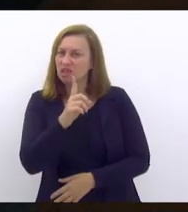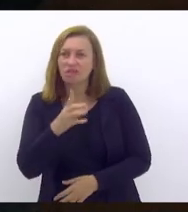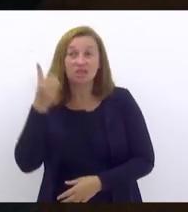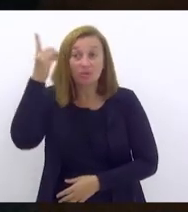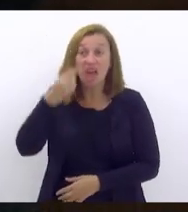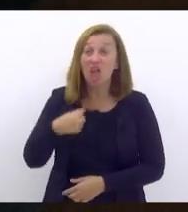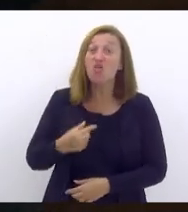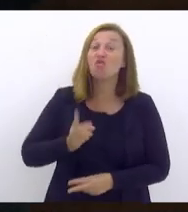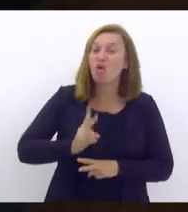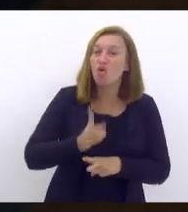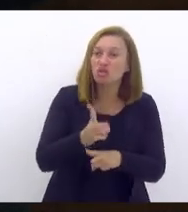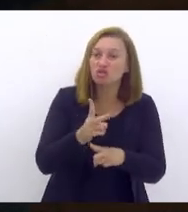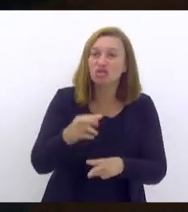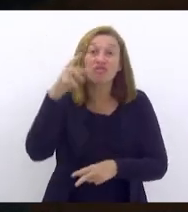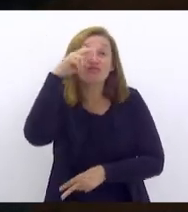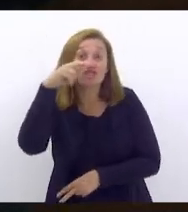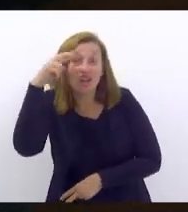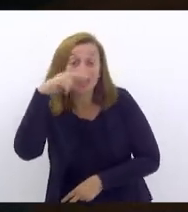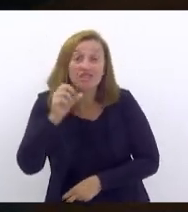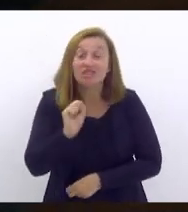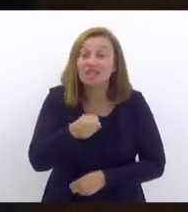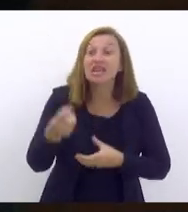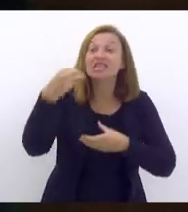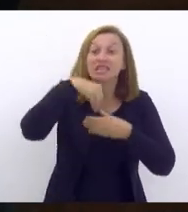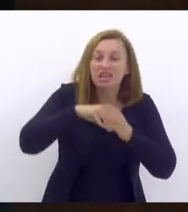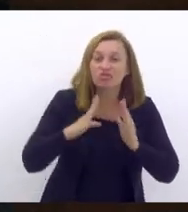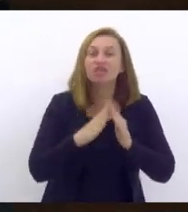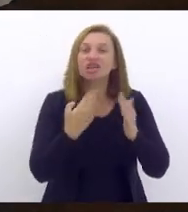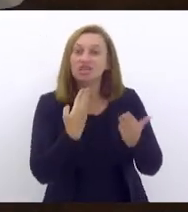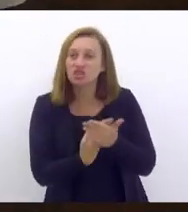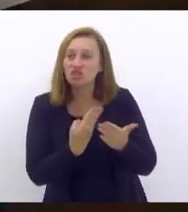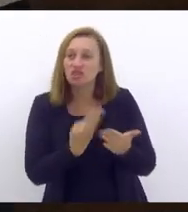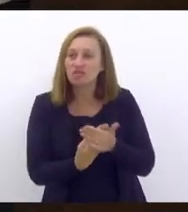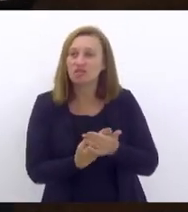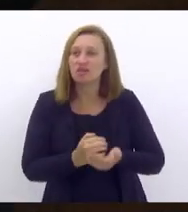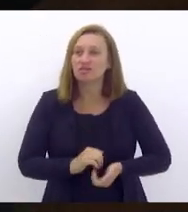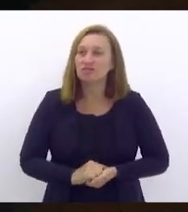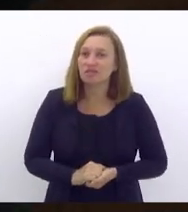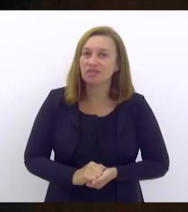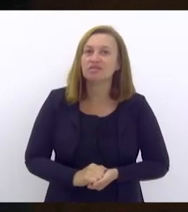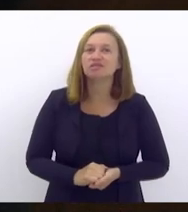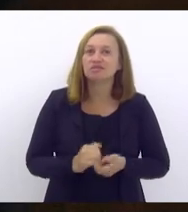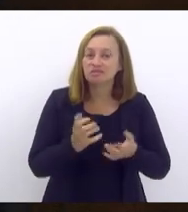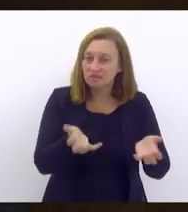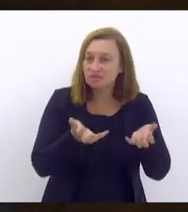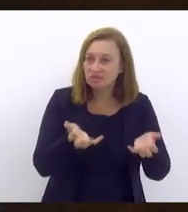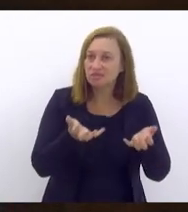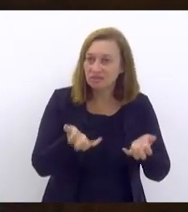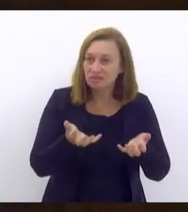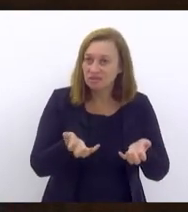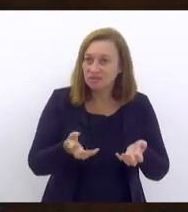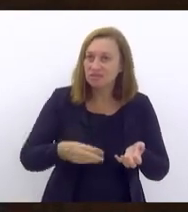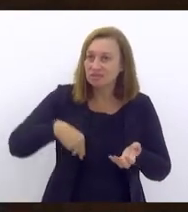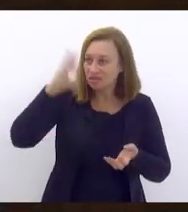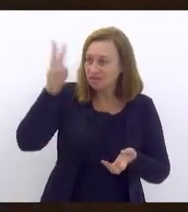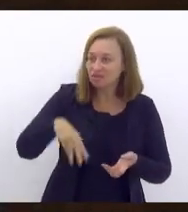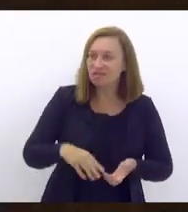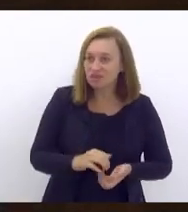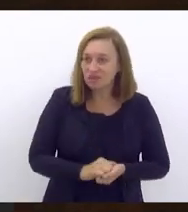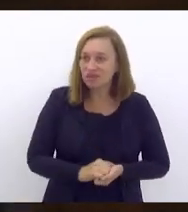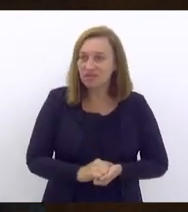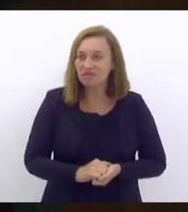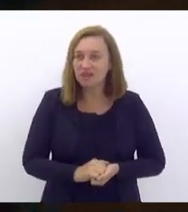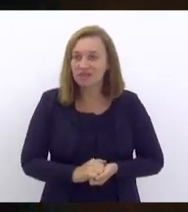vou continuar fiscalizando dentro das escolas. E quem quiser se negar a